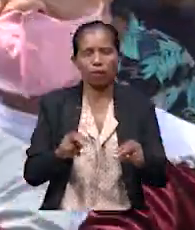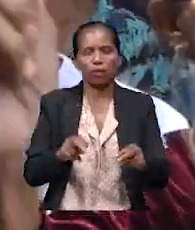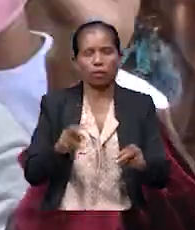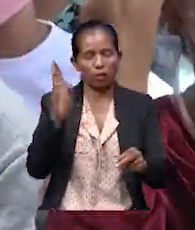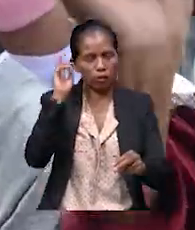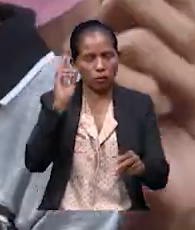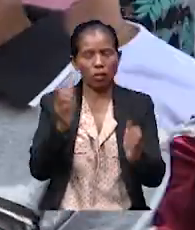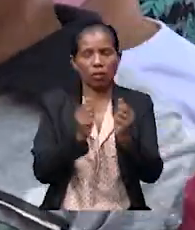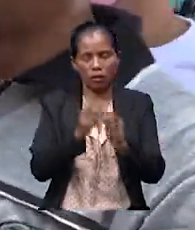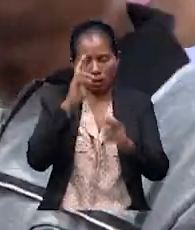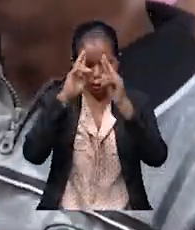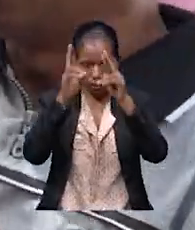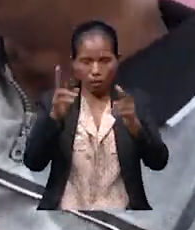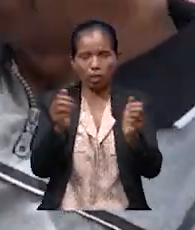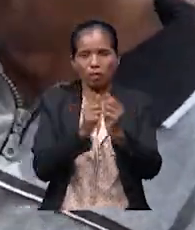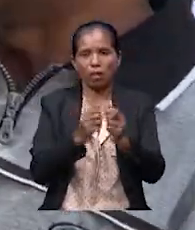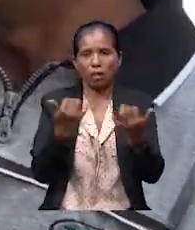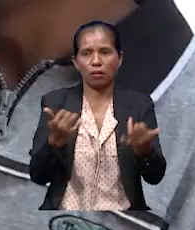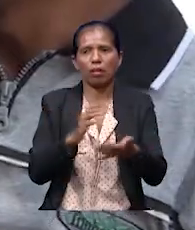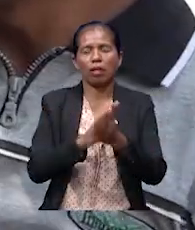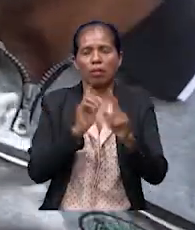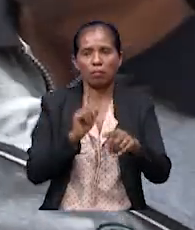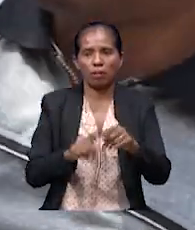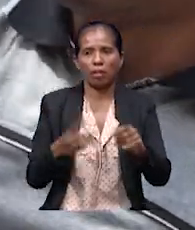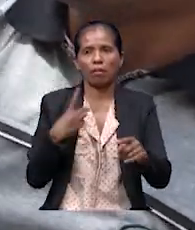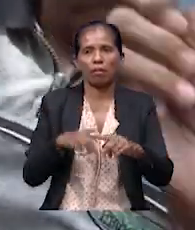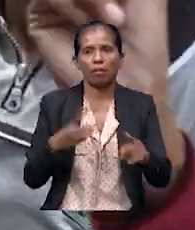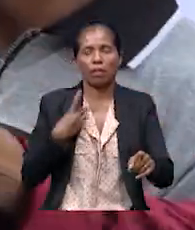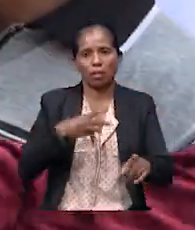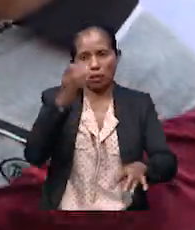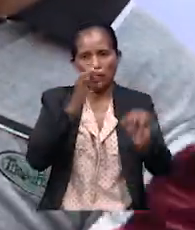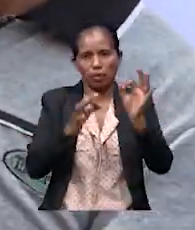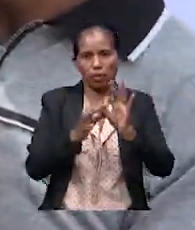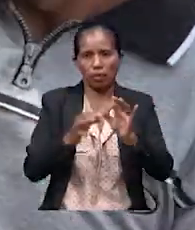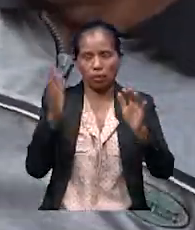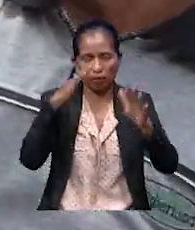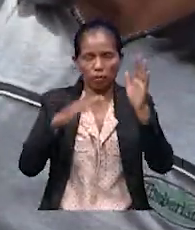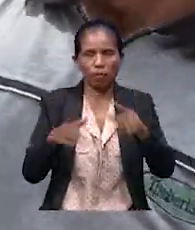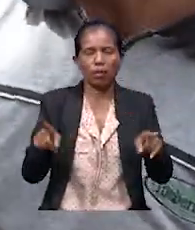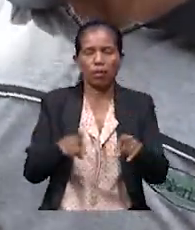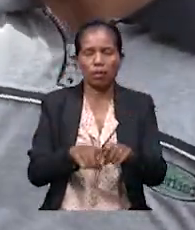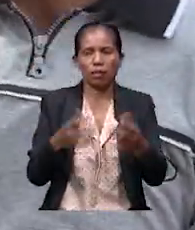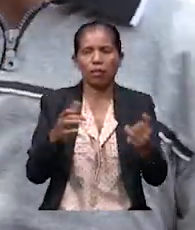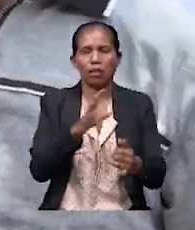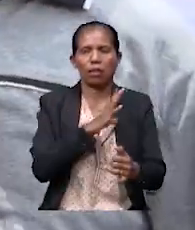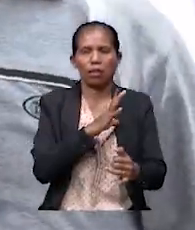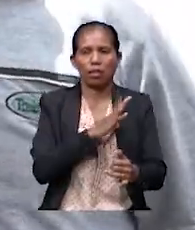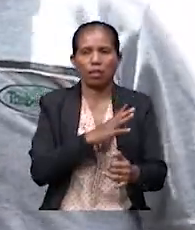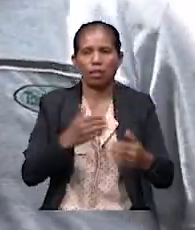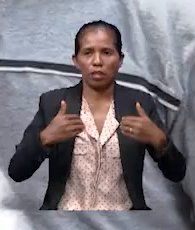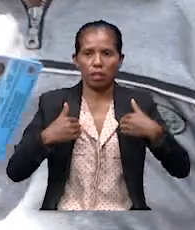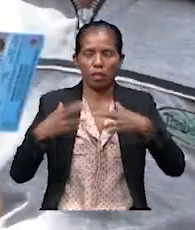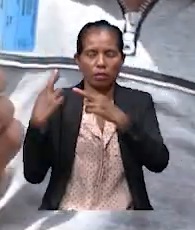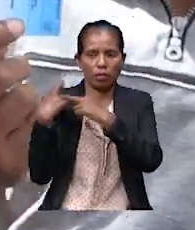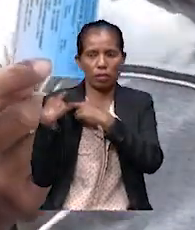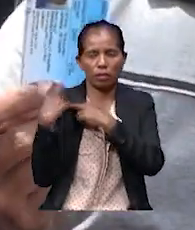ituan, paciência ituan, kata, agora la bela, mas vite fiar kata, ho acontecimento hirak nem, hein kata responsável sira,